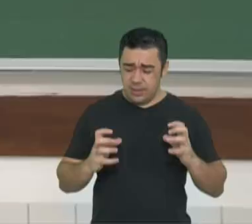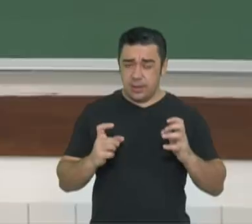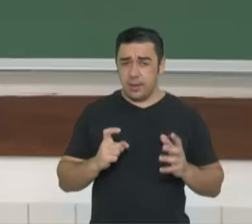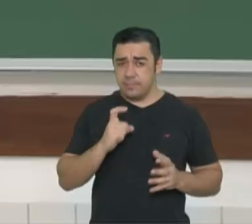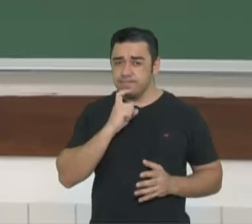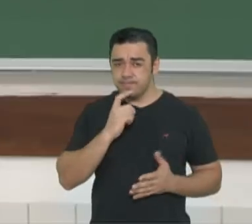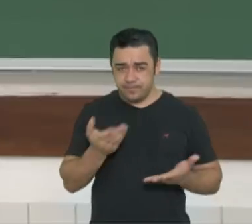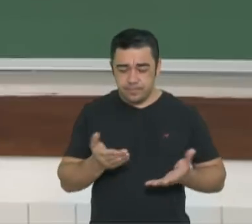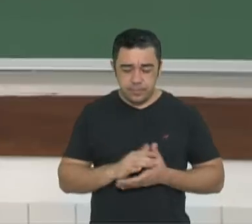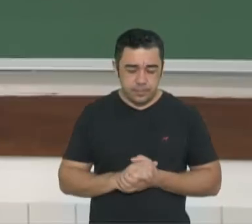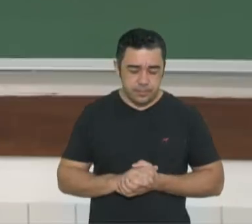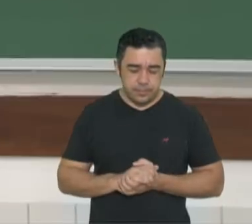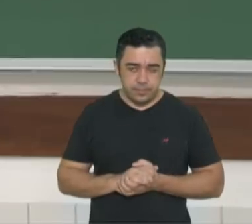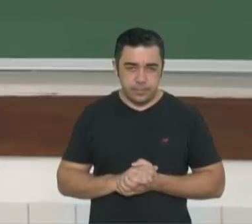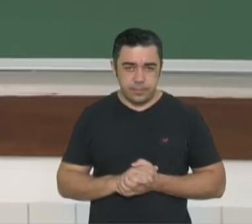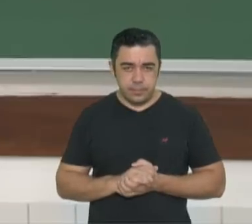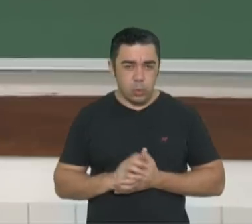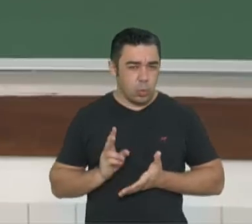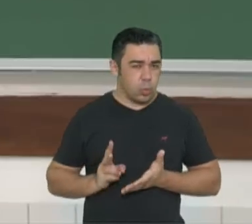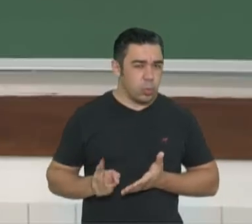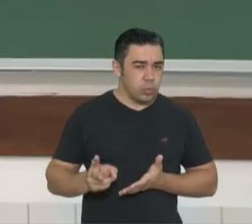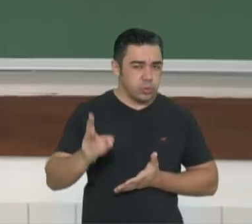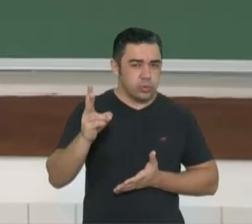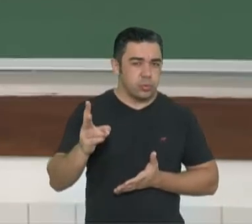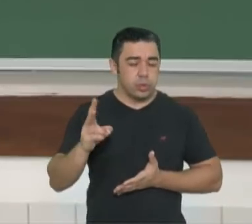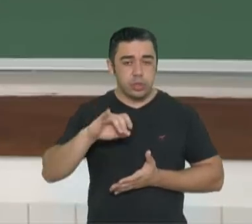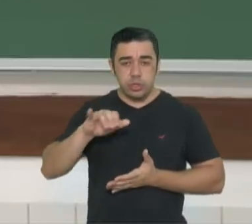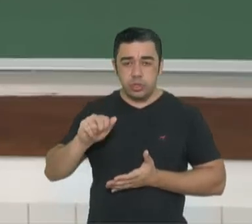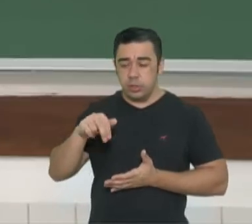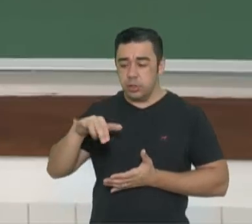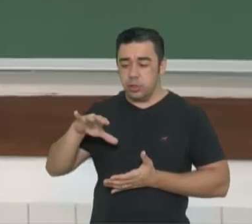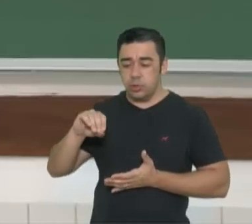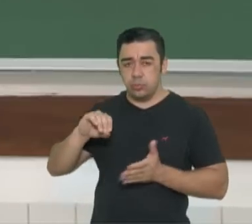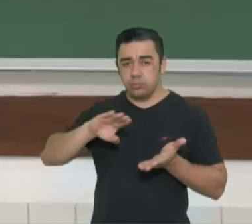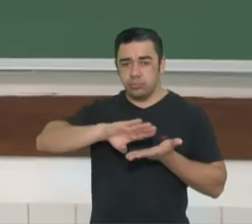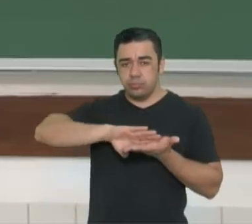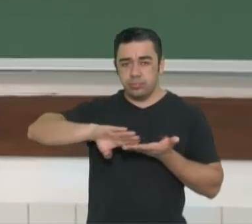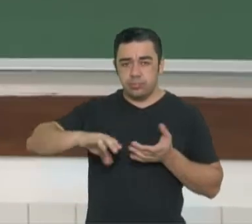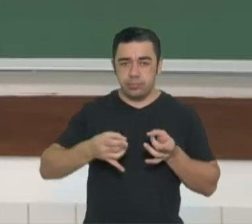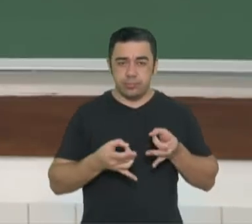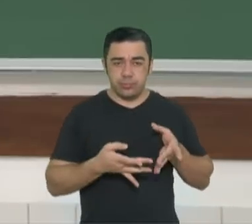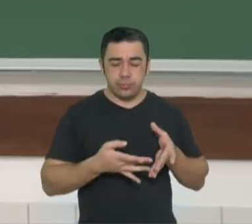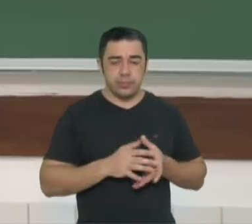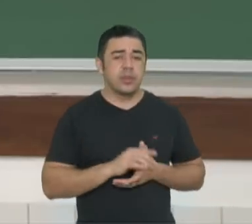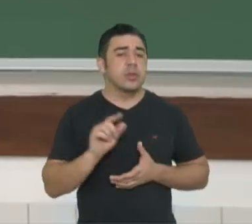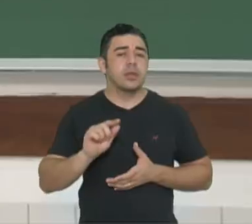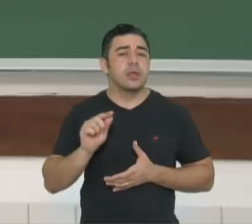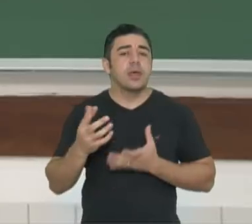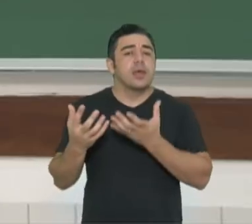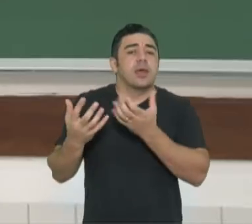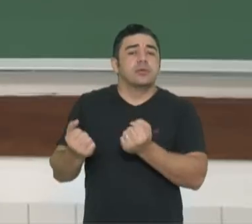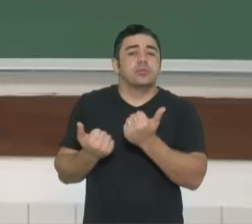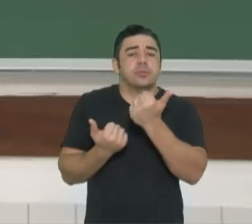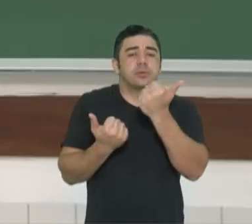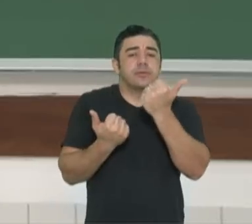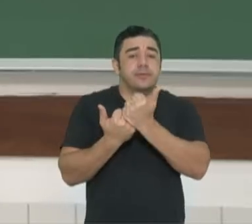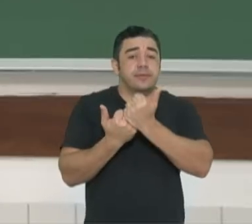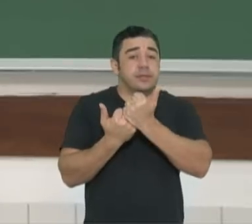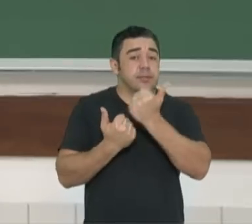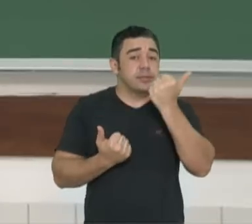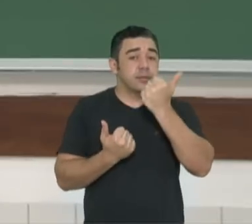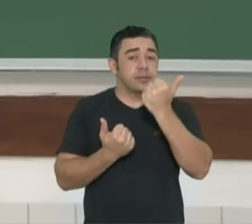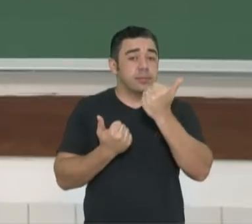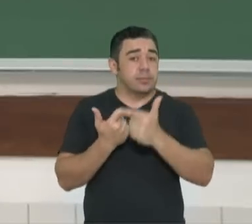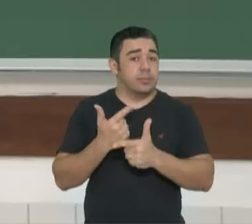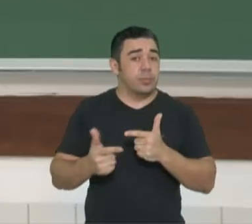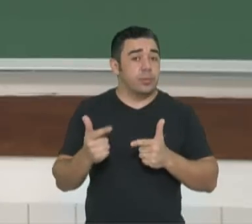independência. Continuando, Jânio Quadros saiu do governo. Quem assume? O vice. Problema, não é